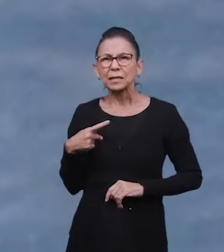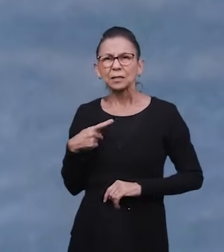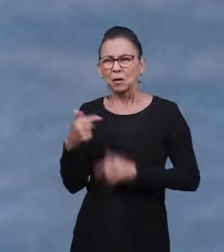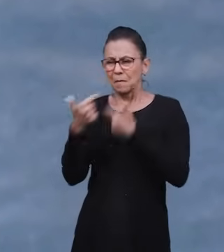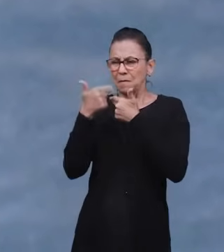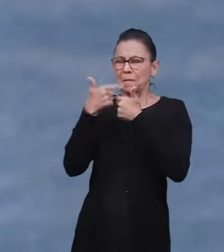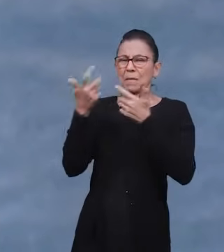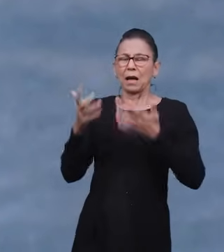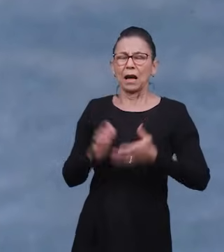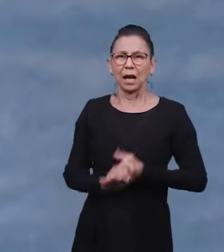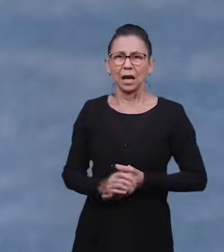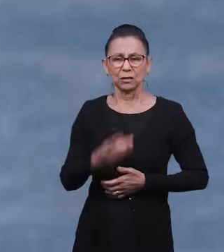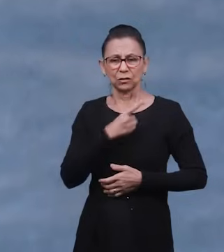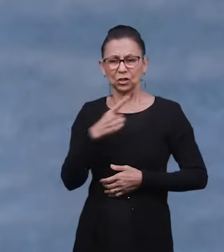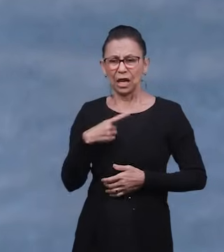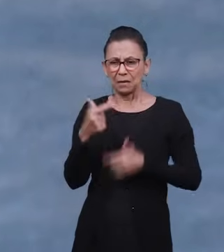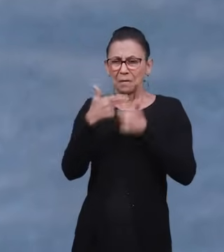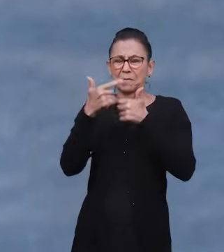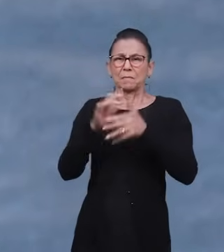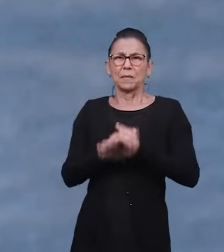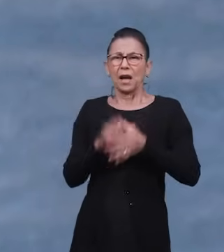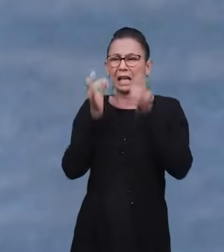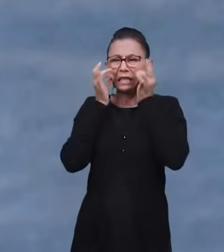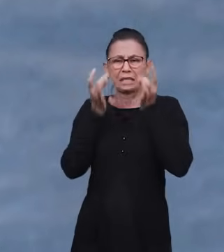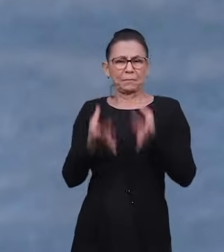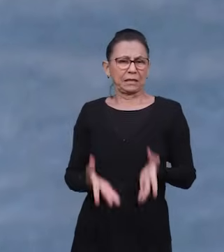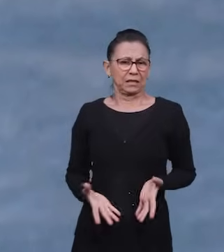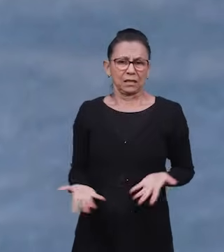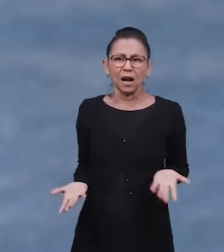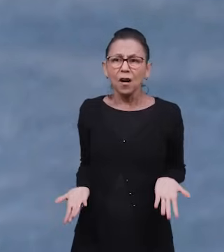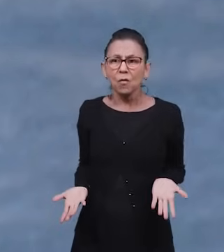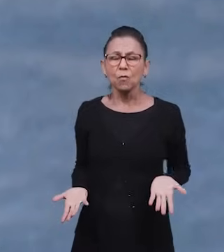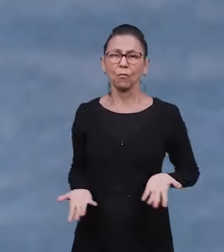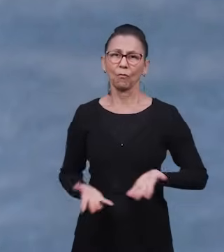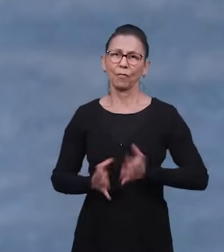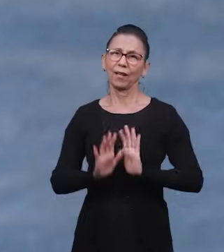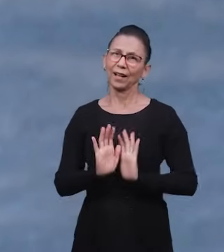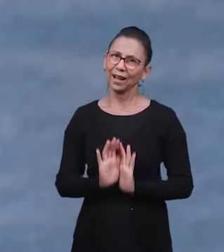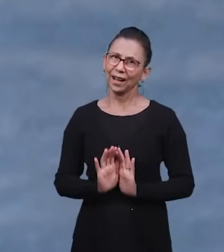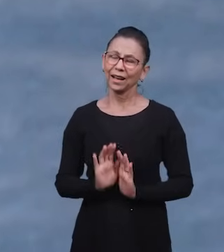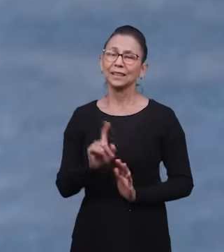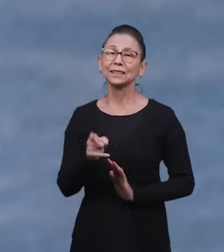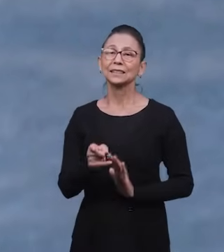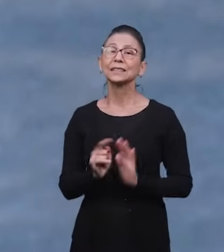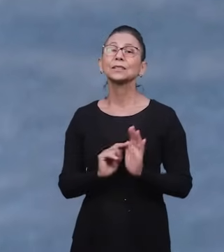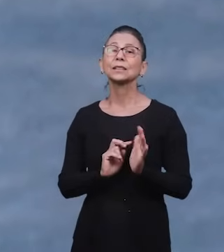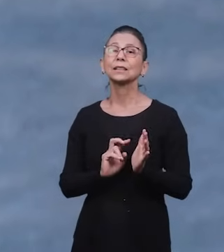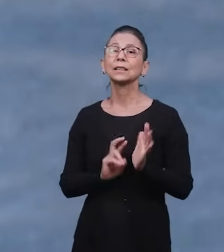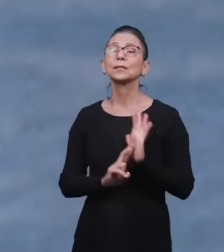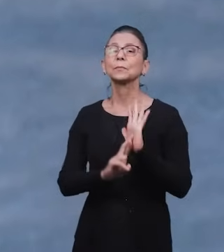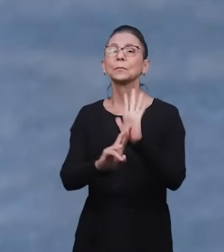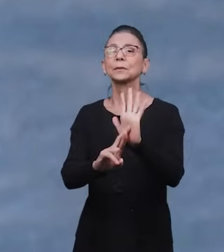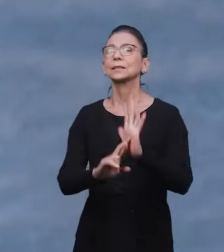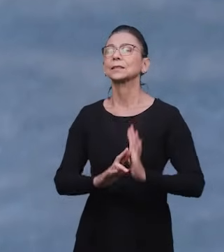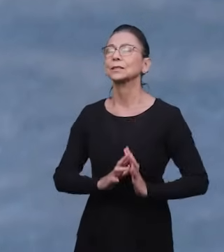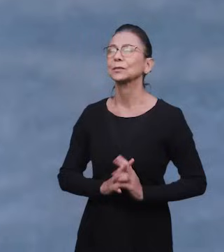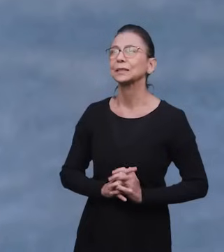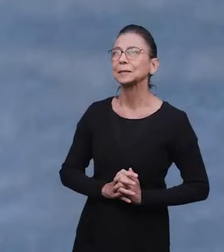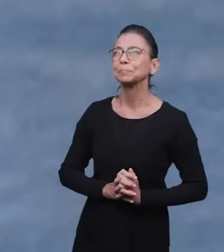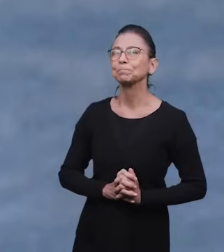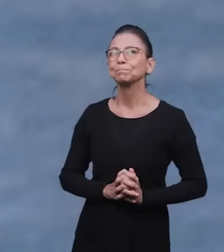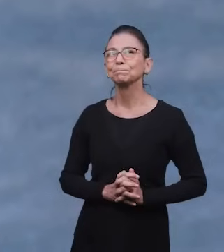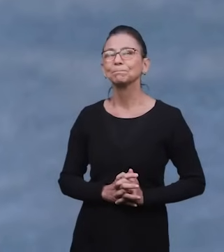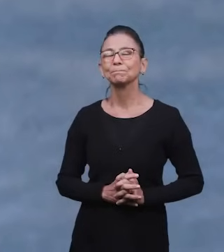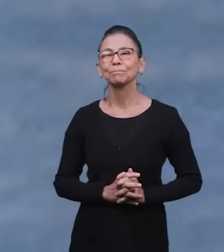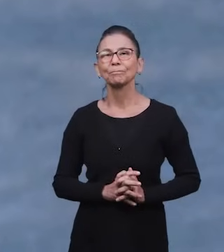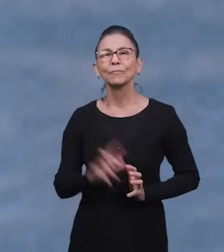pastor, decepcionado com o diácono, decepcionado com alguma coisa ou outra. Não, isso é pano de fundo, isso é o resultado,